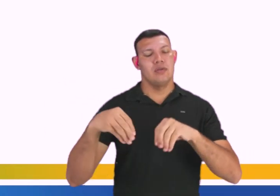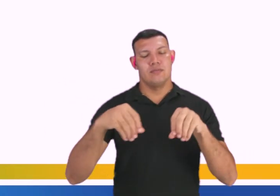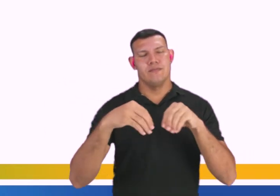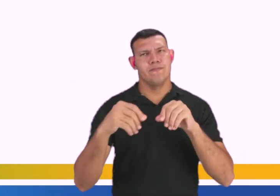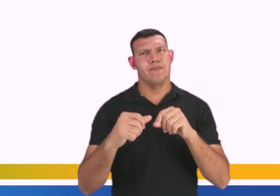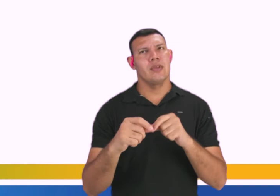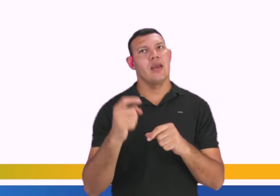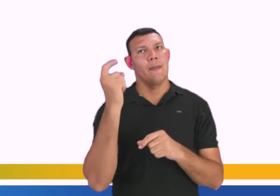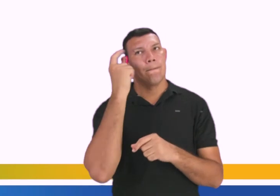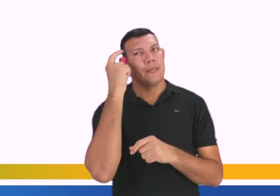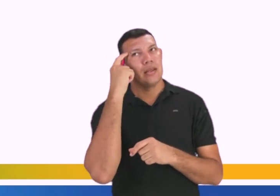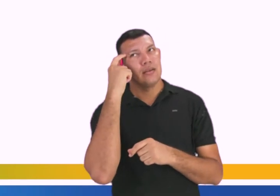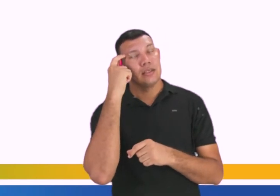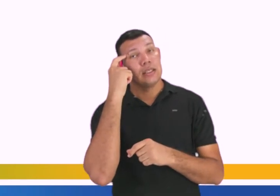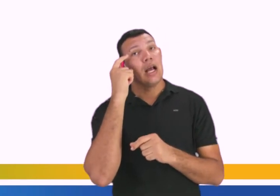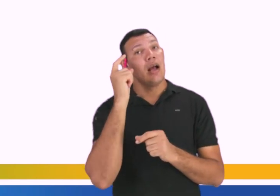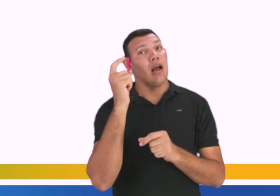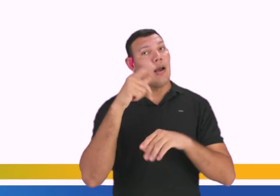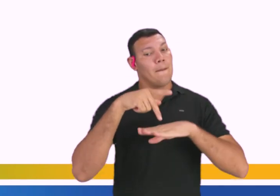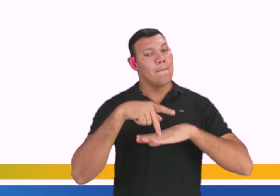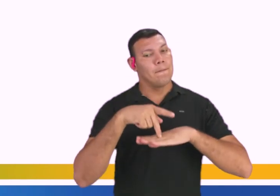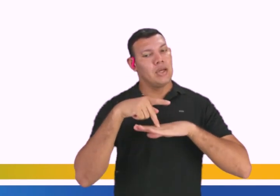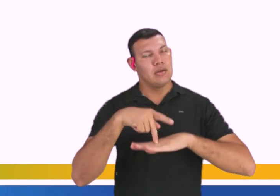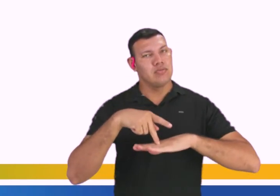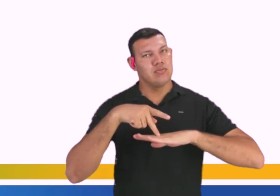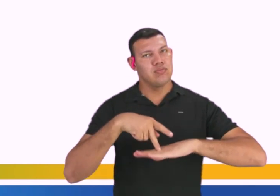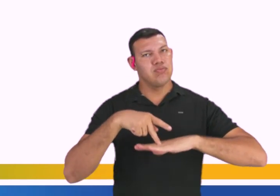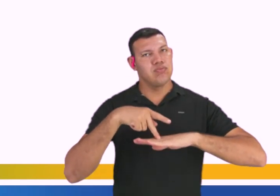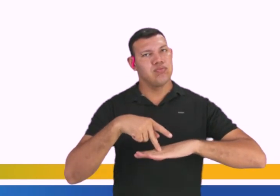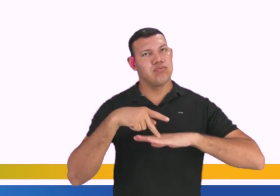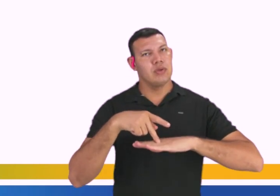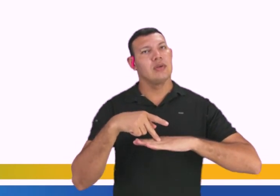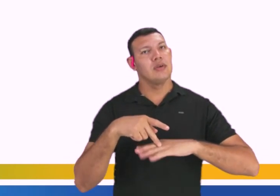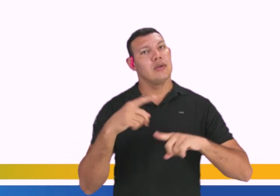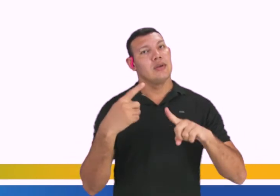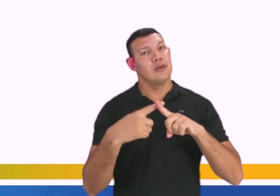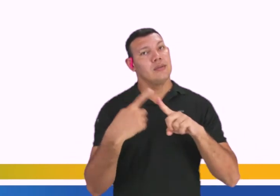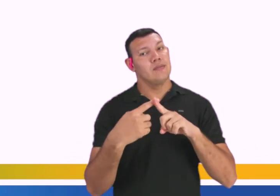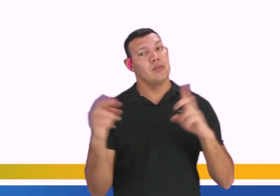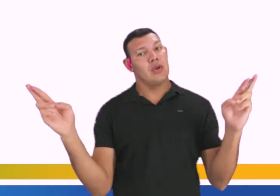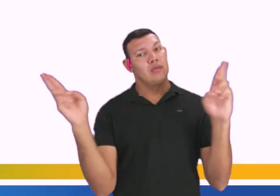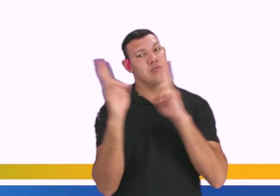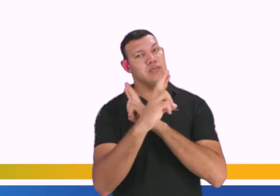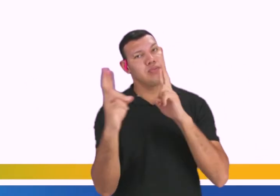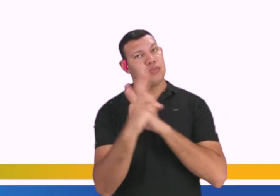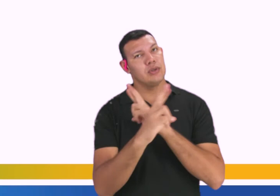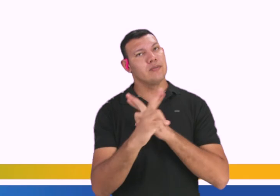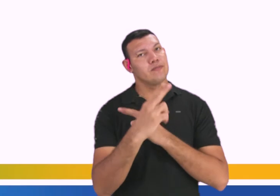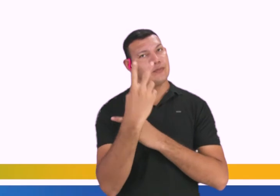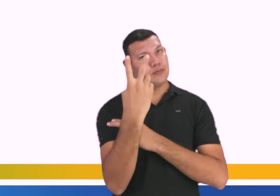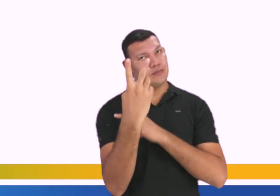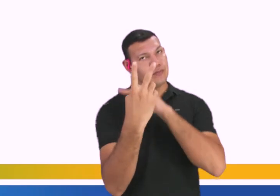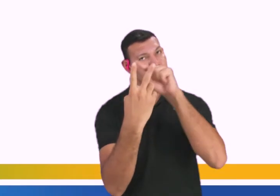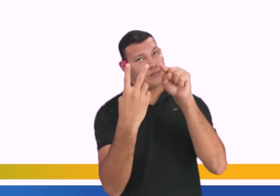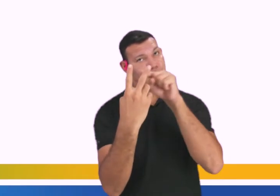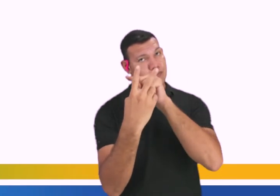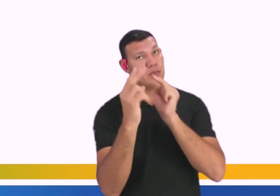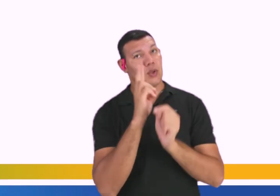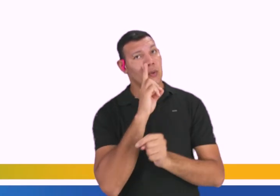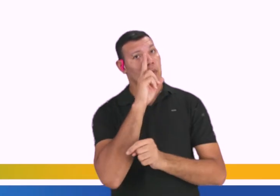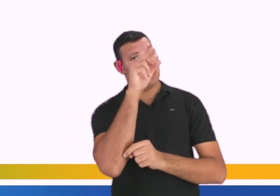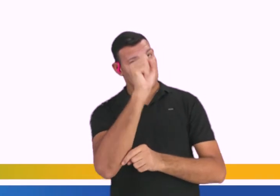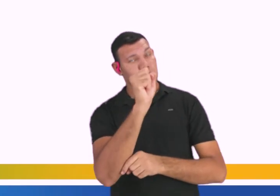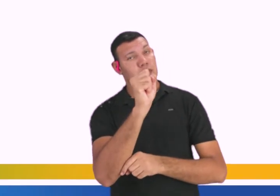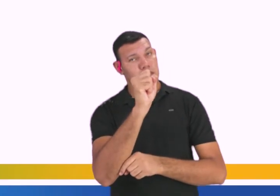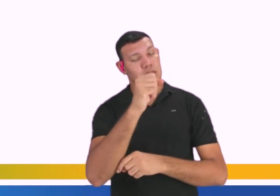vamos pensar lá na equação que a pressão ela vai relacionar duas grandezas. A força aplicada, e essa força é aplicada em